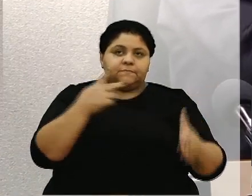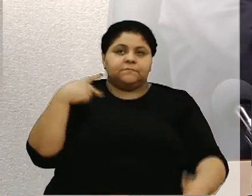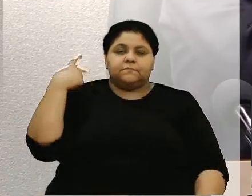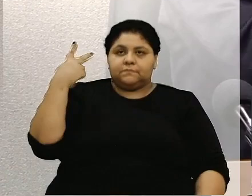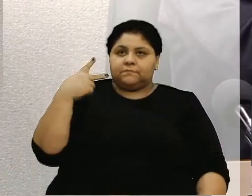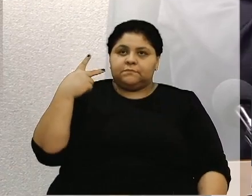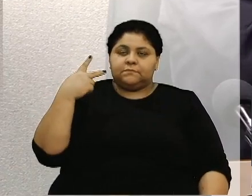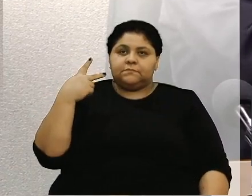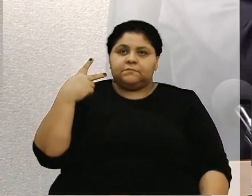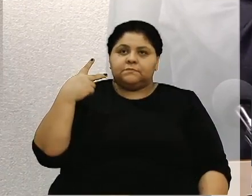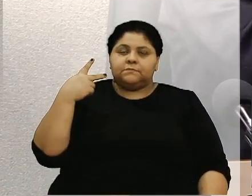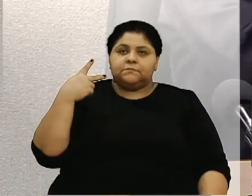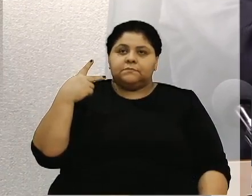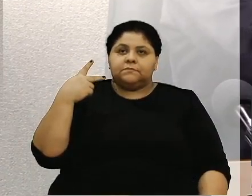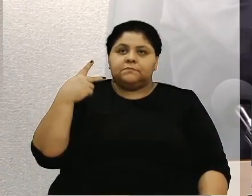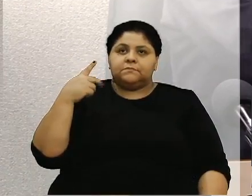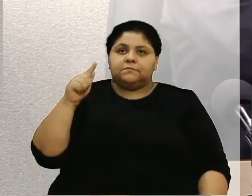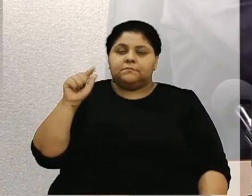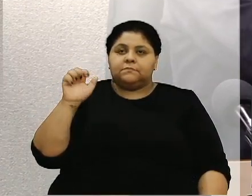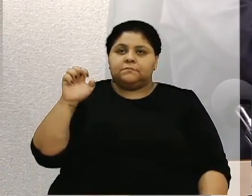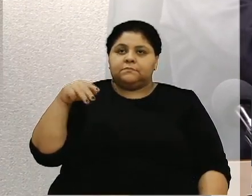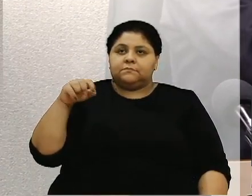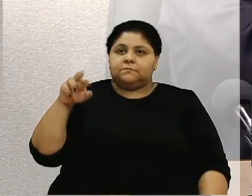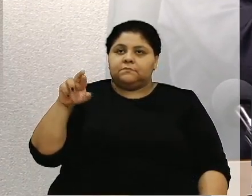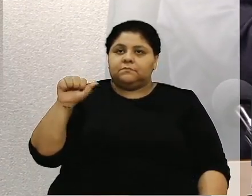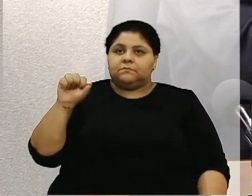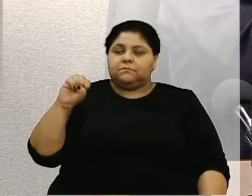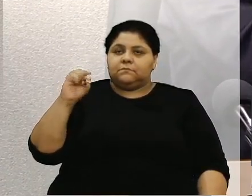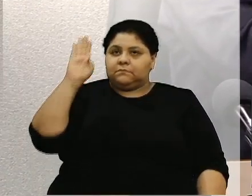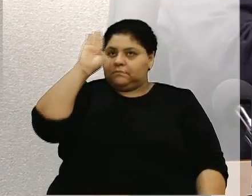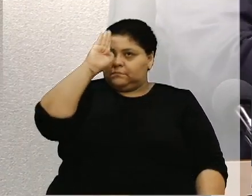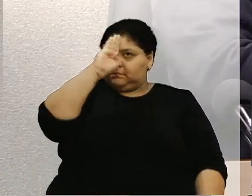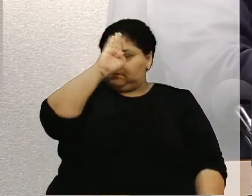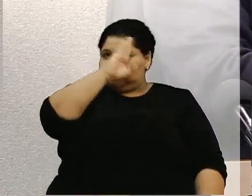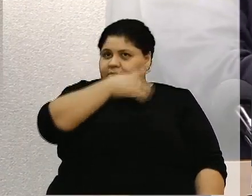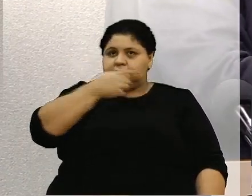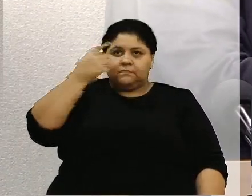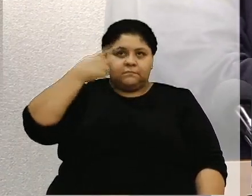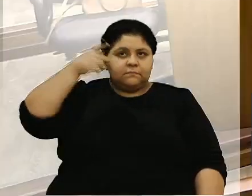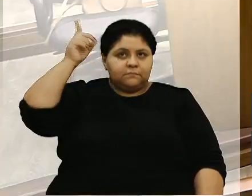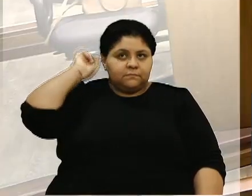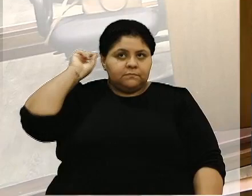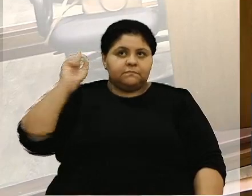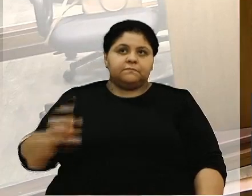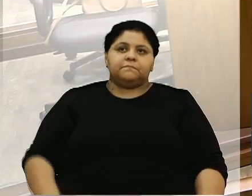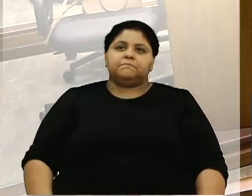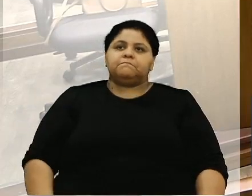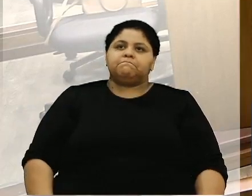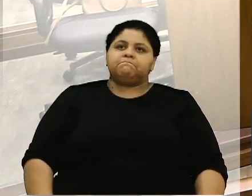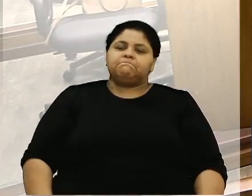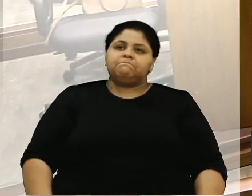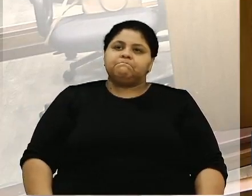por Gemerson Hoffmann, Adriano Bressan e Lucas Dil.